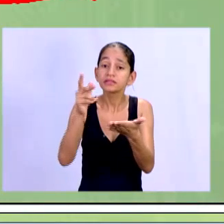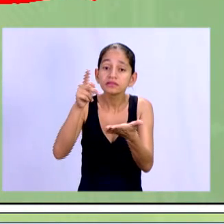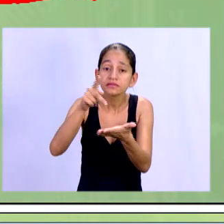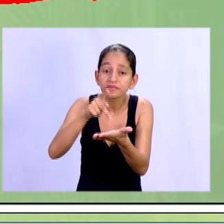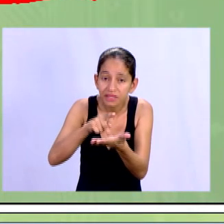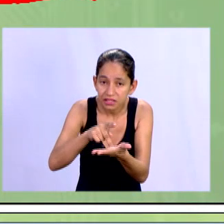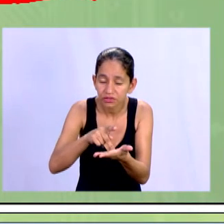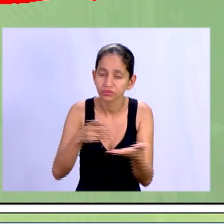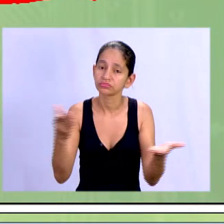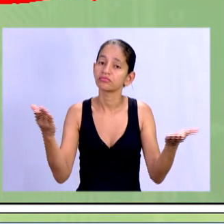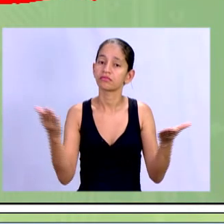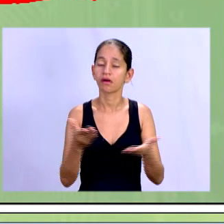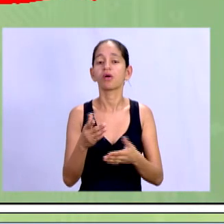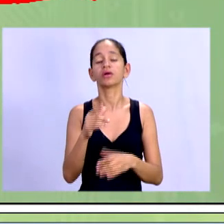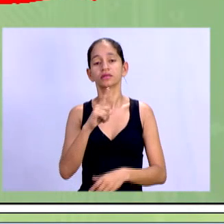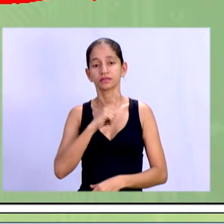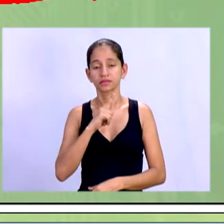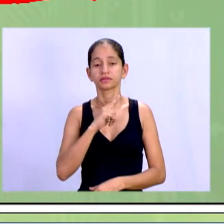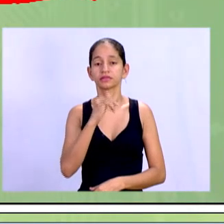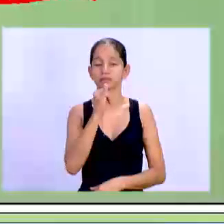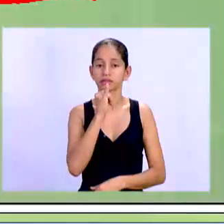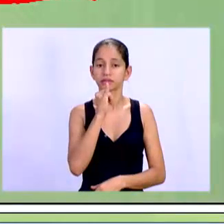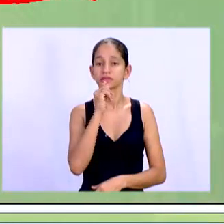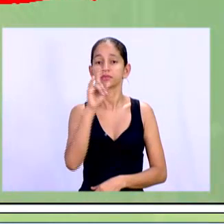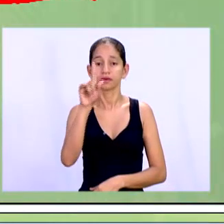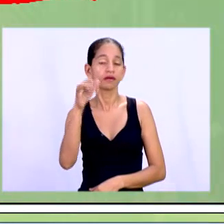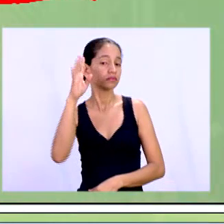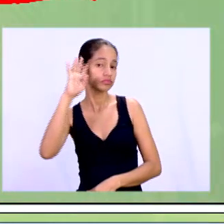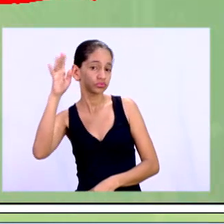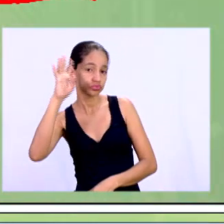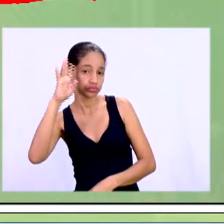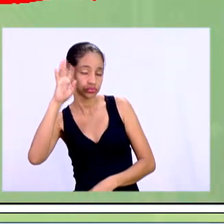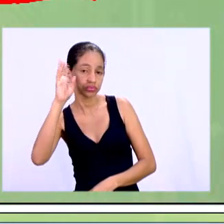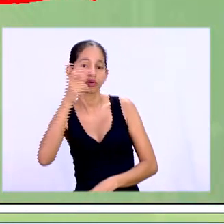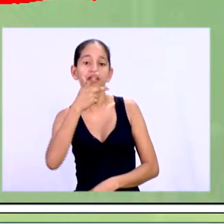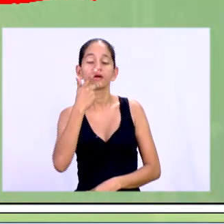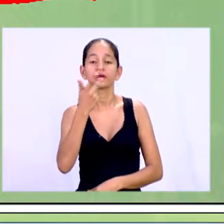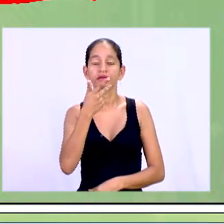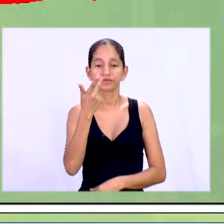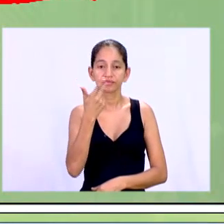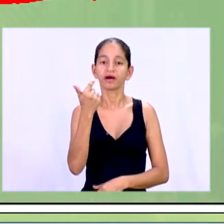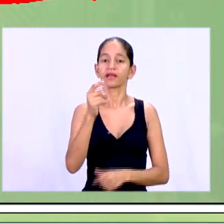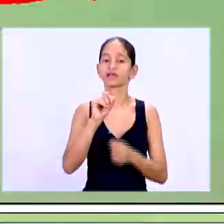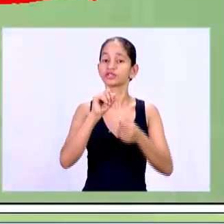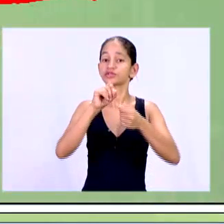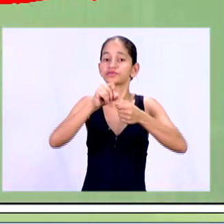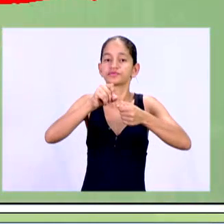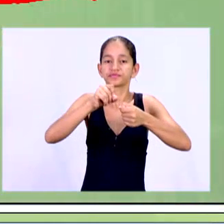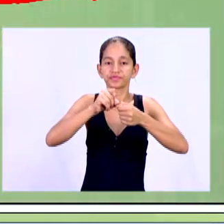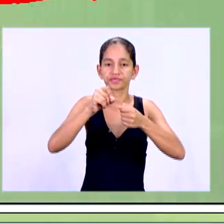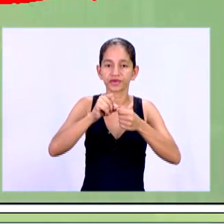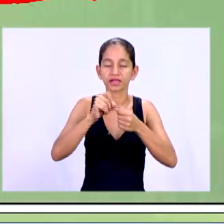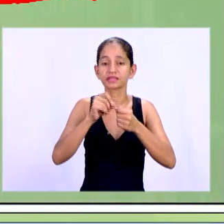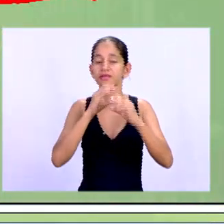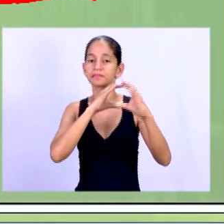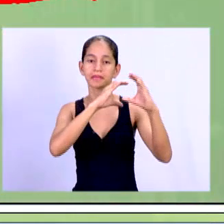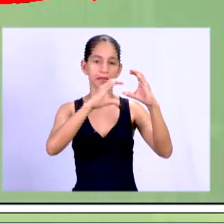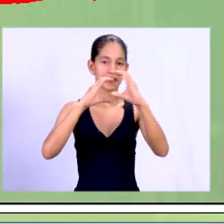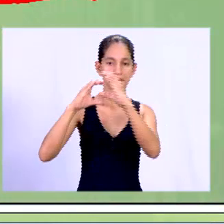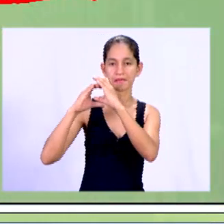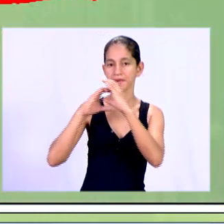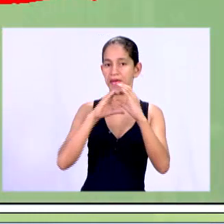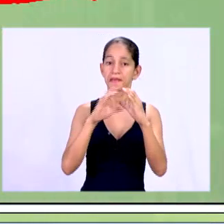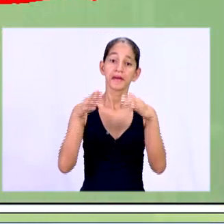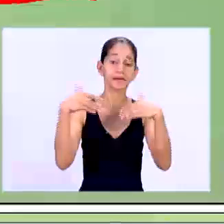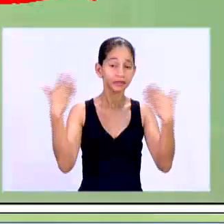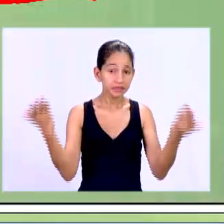né? Habermas, ele fazia essa reflexão sobre essa teoria do agir comunicativo, né? E